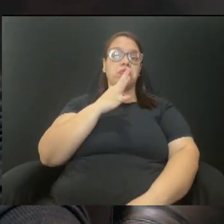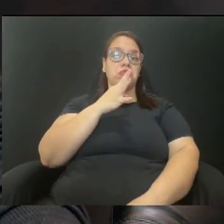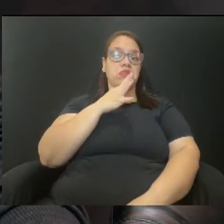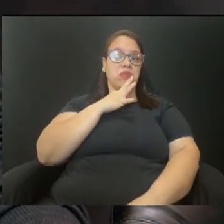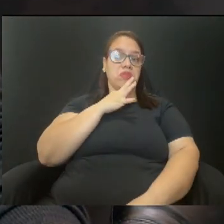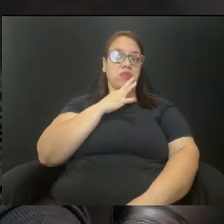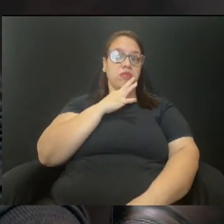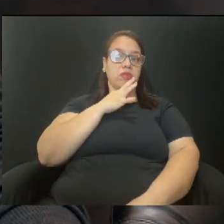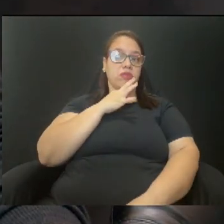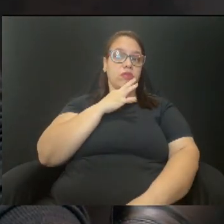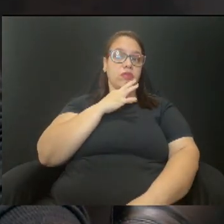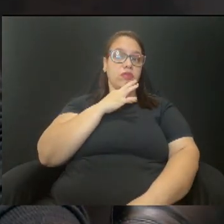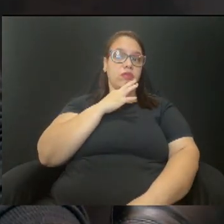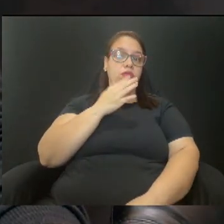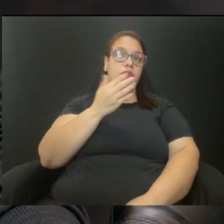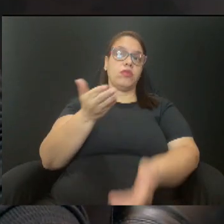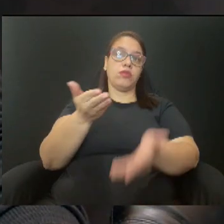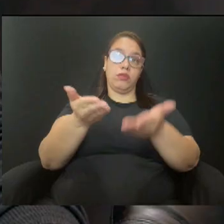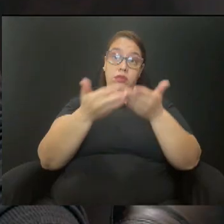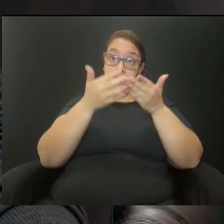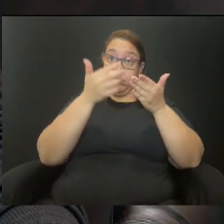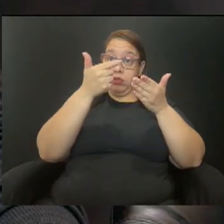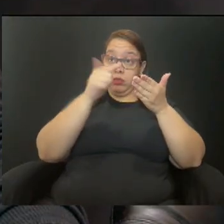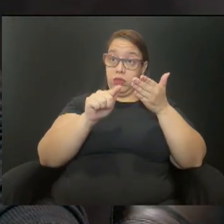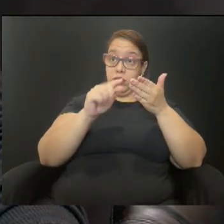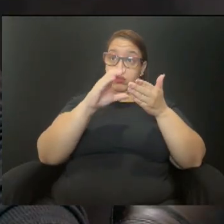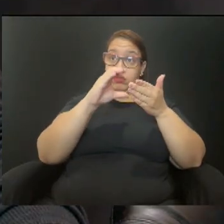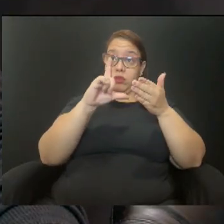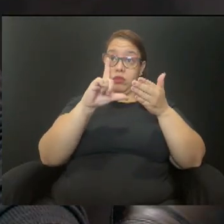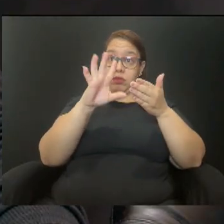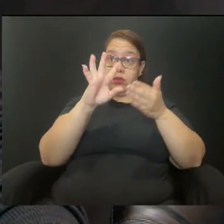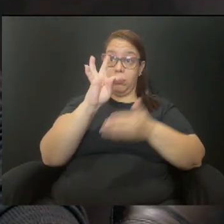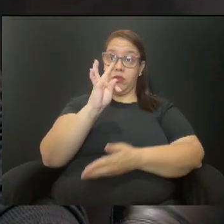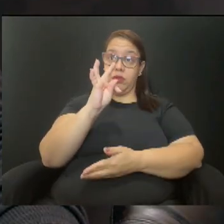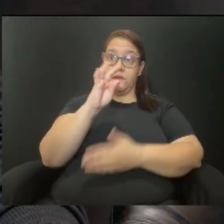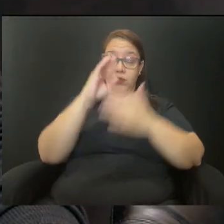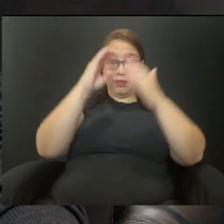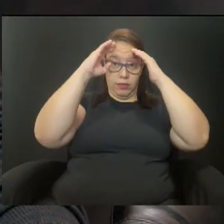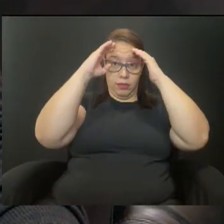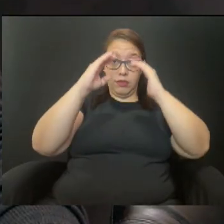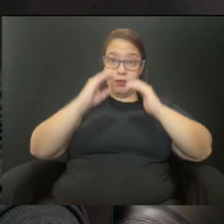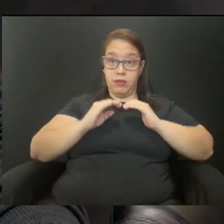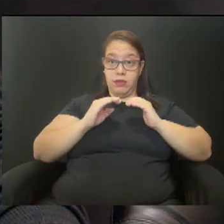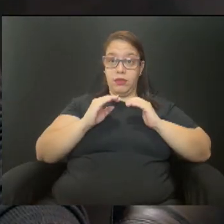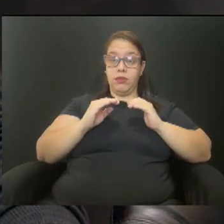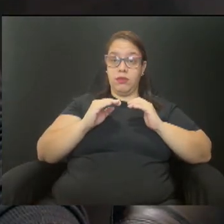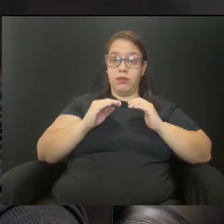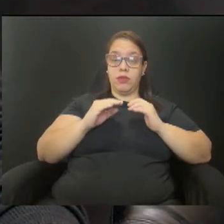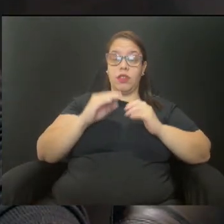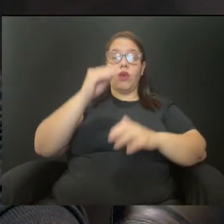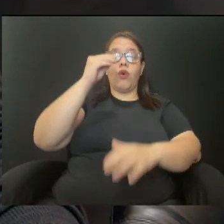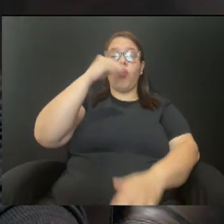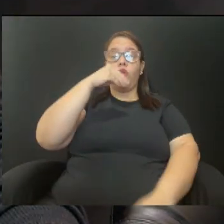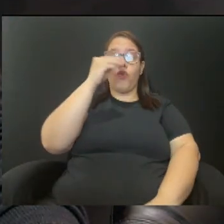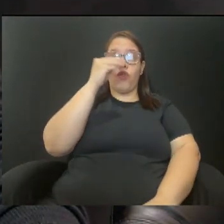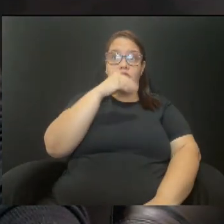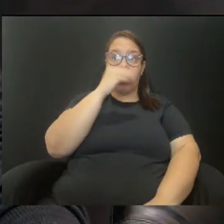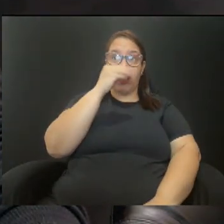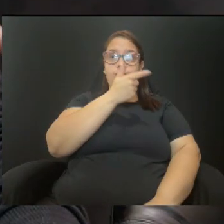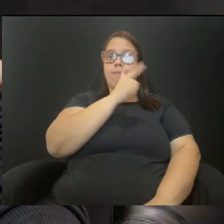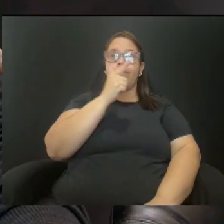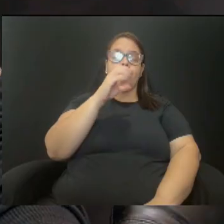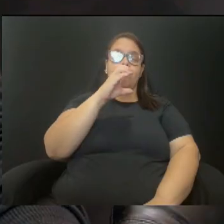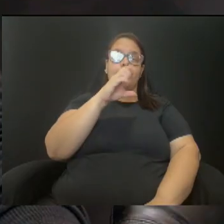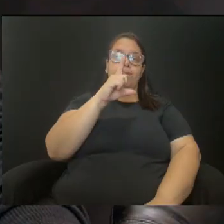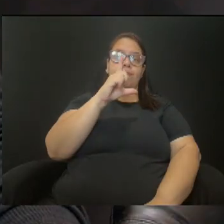traz de novo, voltando para o CLT, a questão de submissão que a gente falou, sobre fracasso, não é no CLT. A gente está vendo em